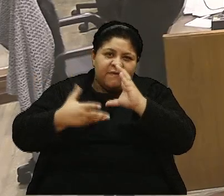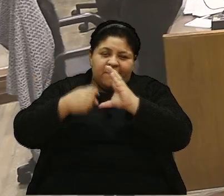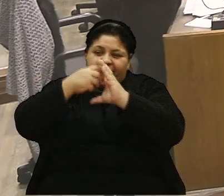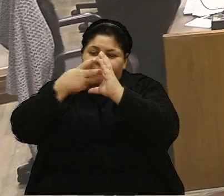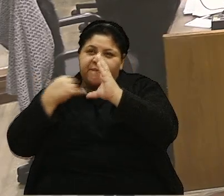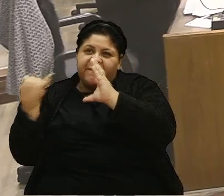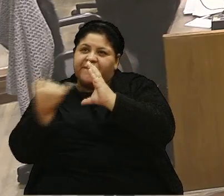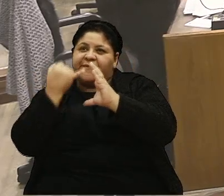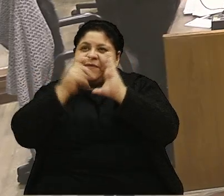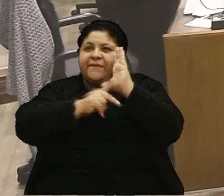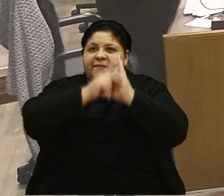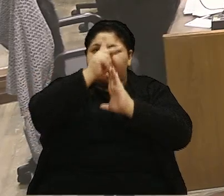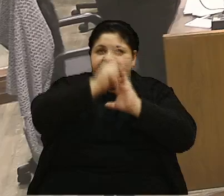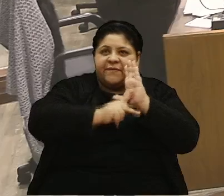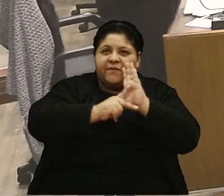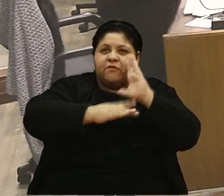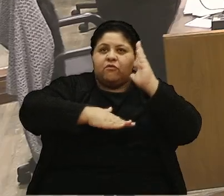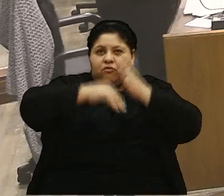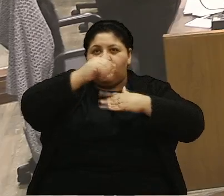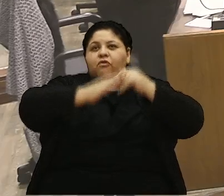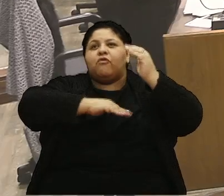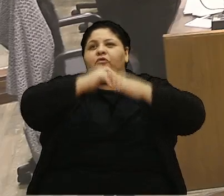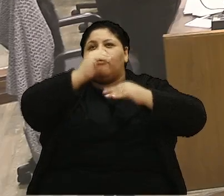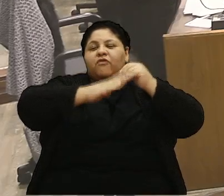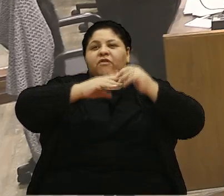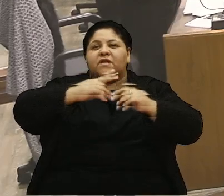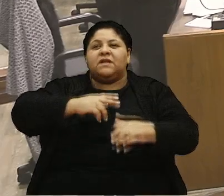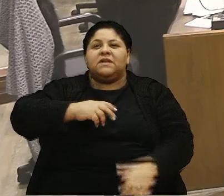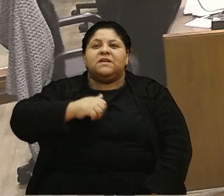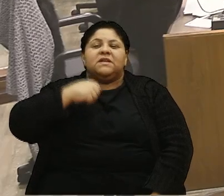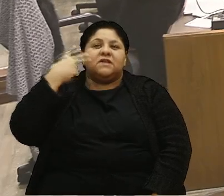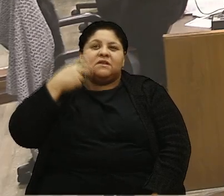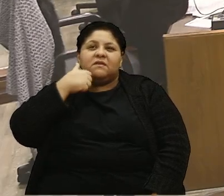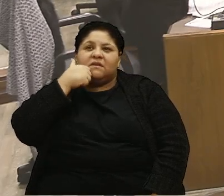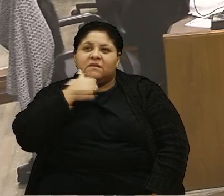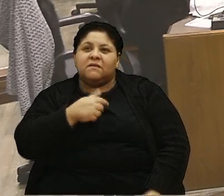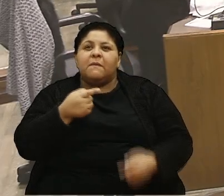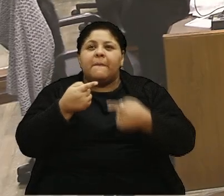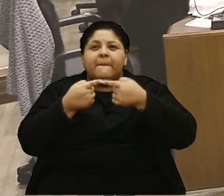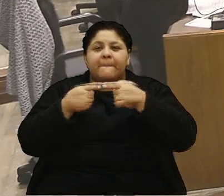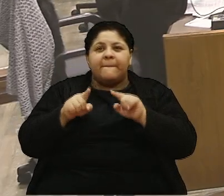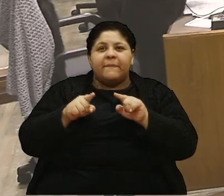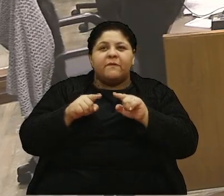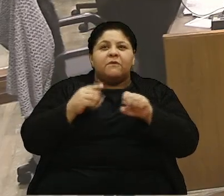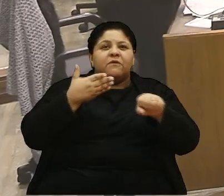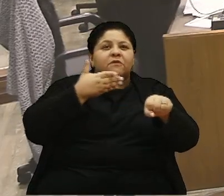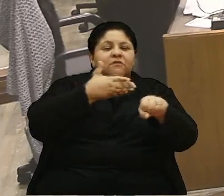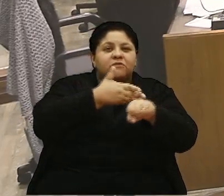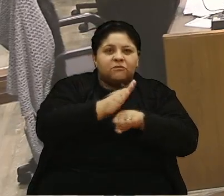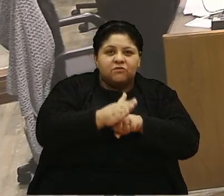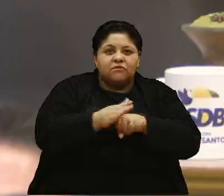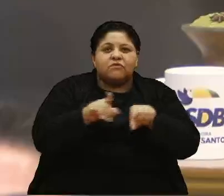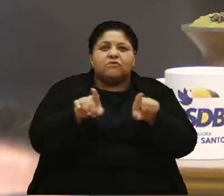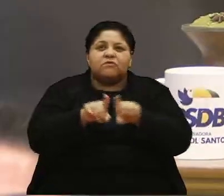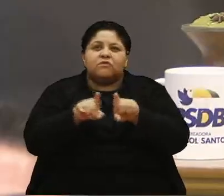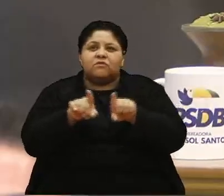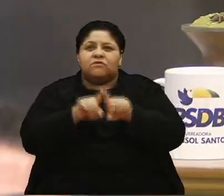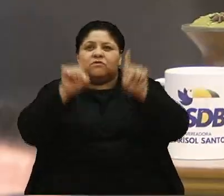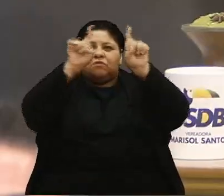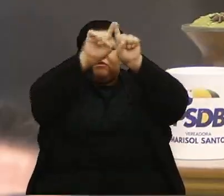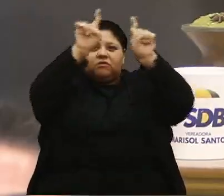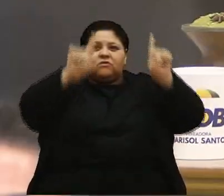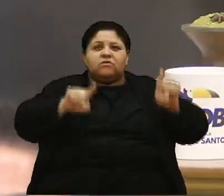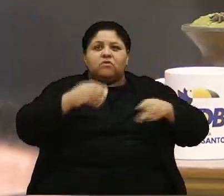importantes nesse projeto, é da construção das vereadoras, mas muito com esse envolvimento muito grande também das servidoras, o